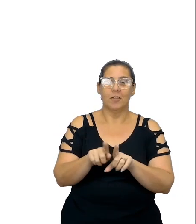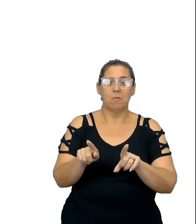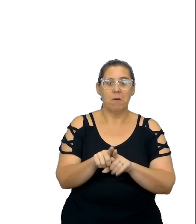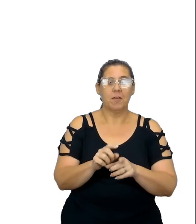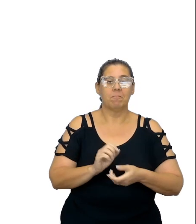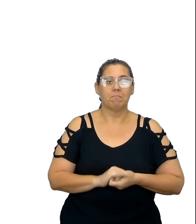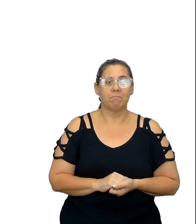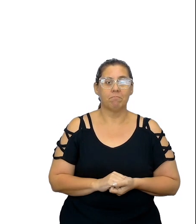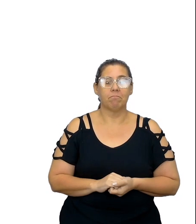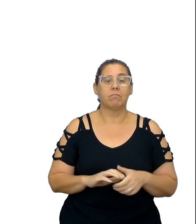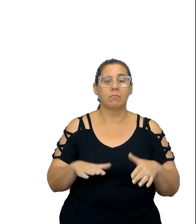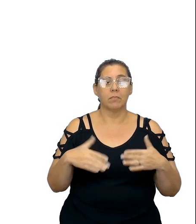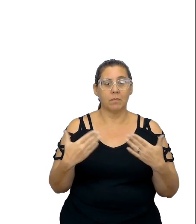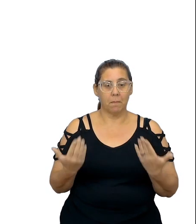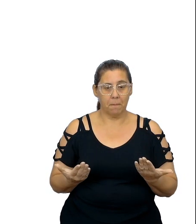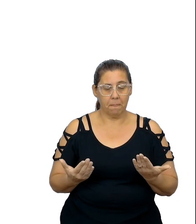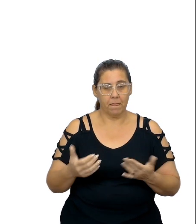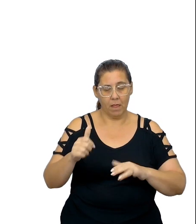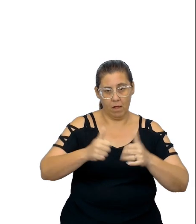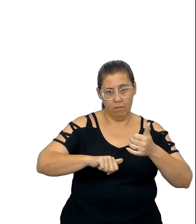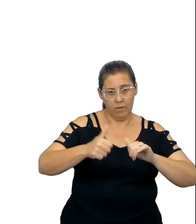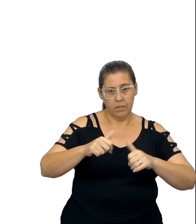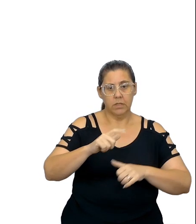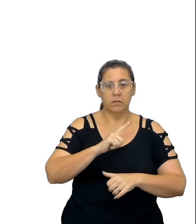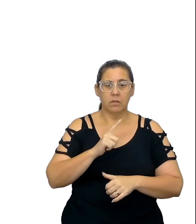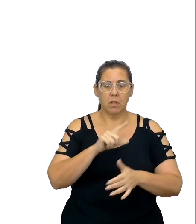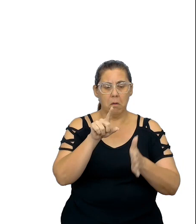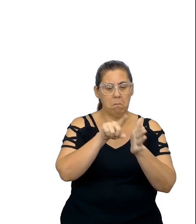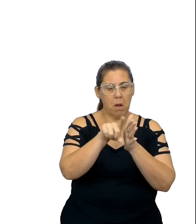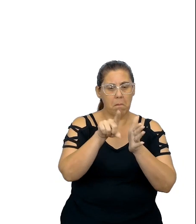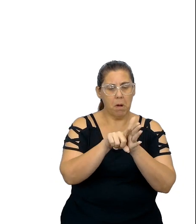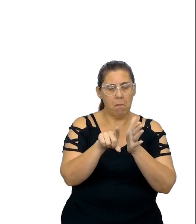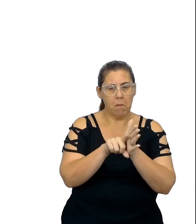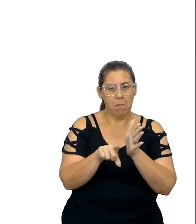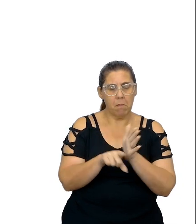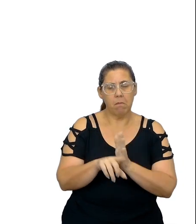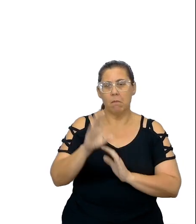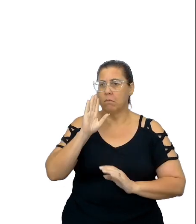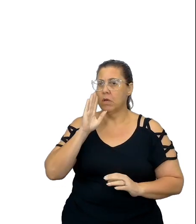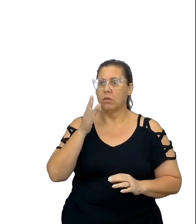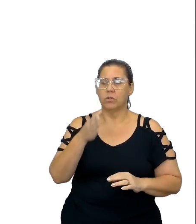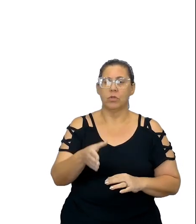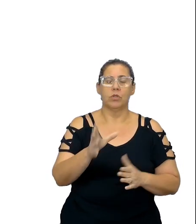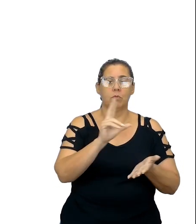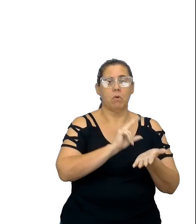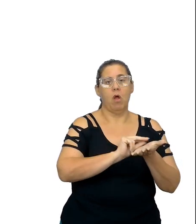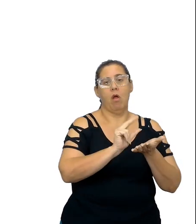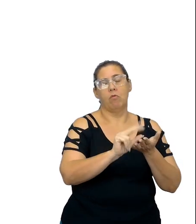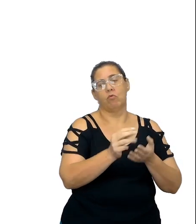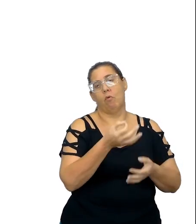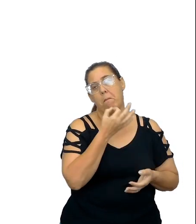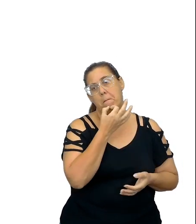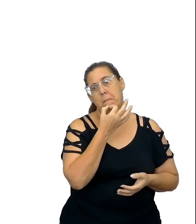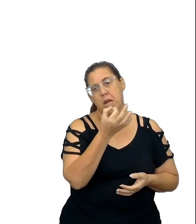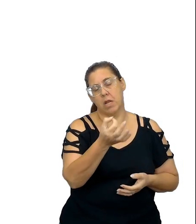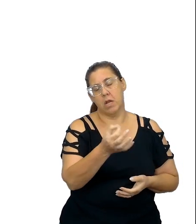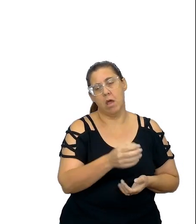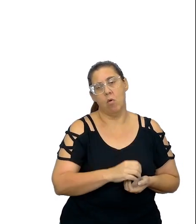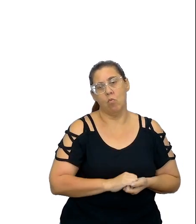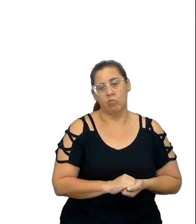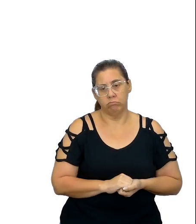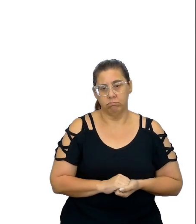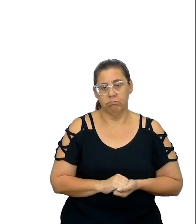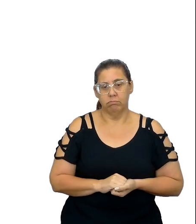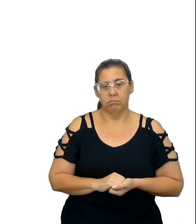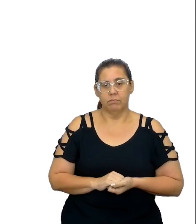Tá bom? Então, nessa avaliação, existem aí algumas perguntas que vão ser direcionadas para o artigo de opinião.